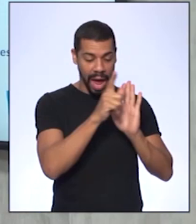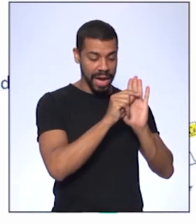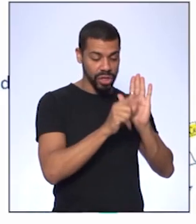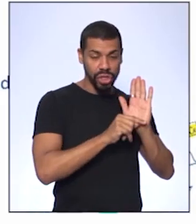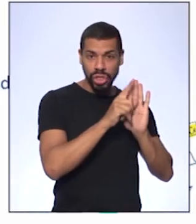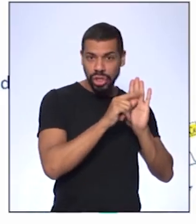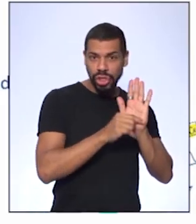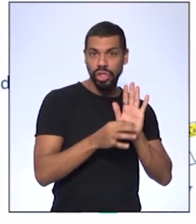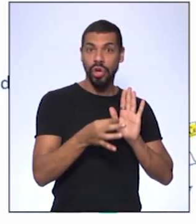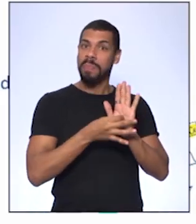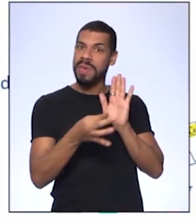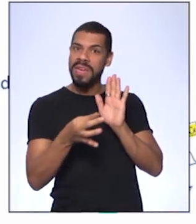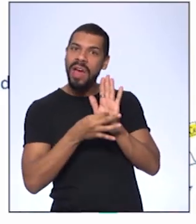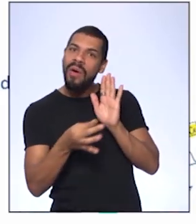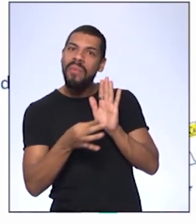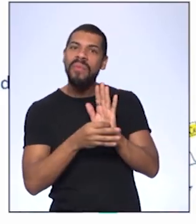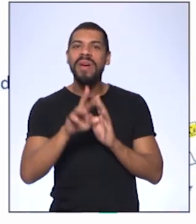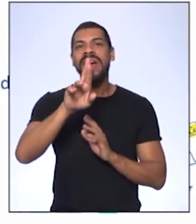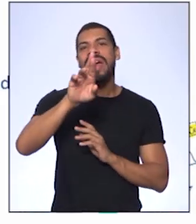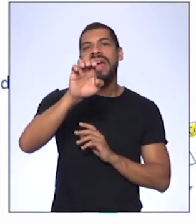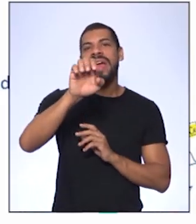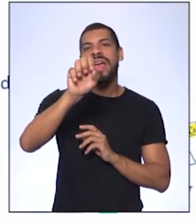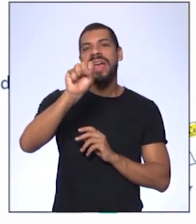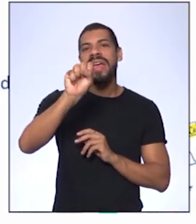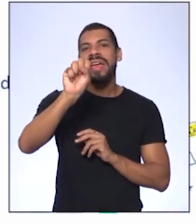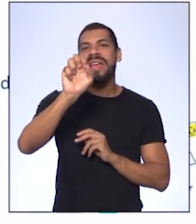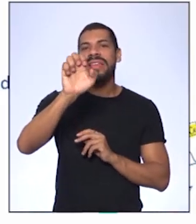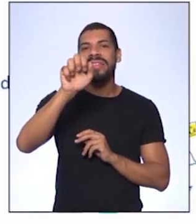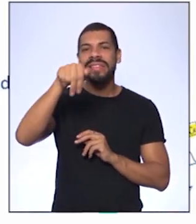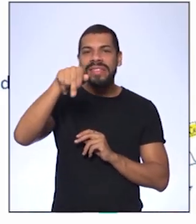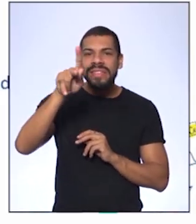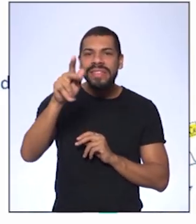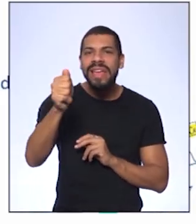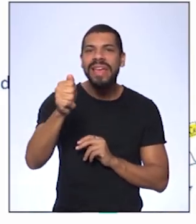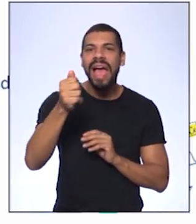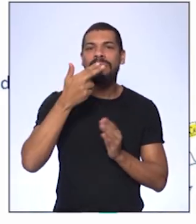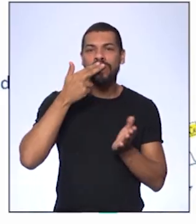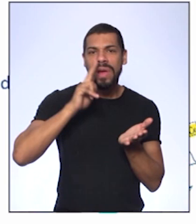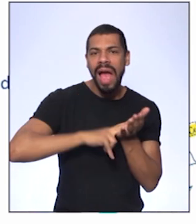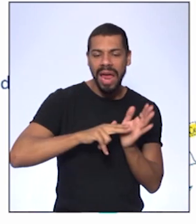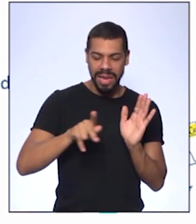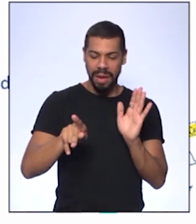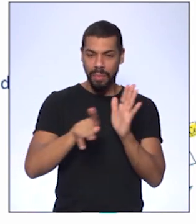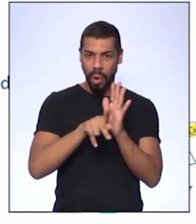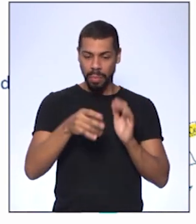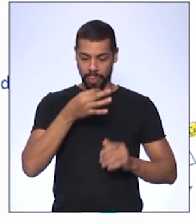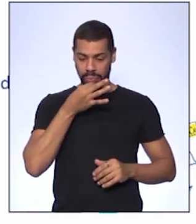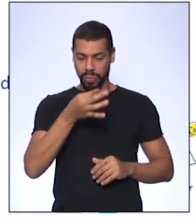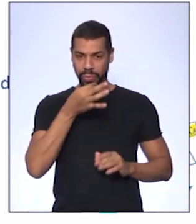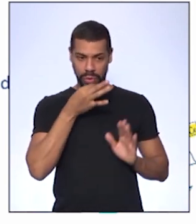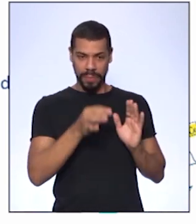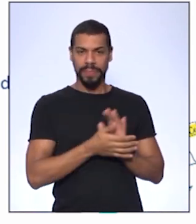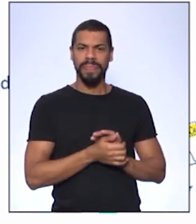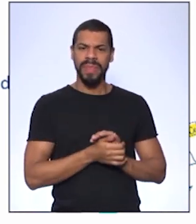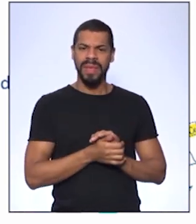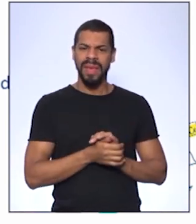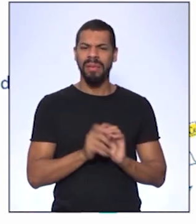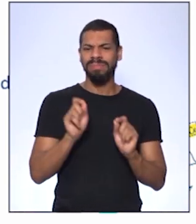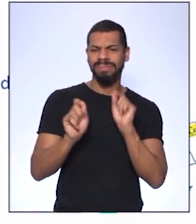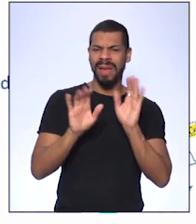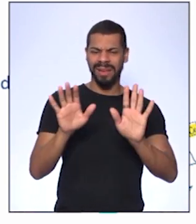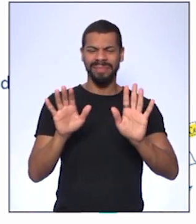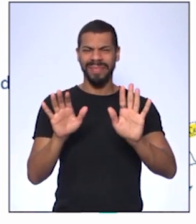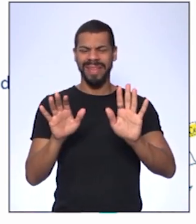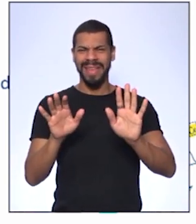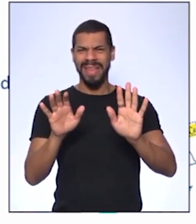opinião, em resenhas, em cartas pessoais, percebeu? É aí, tá? Cláudia, o que é isso, visão parcial?